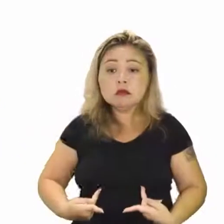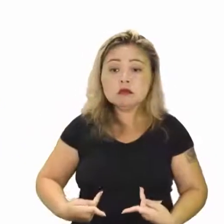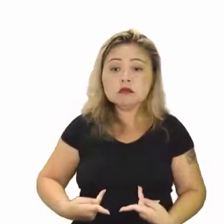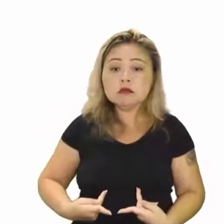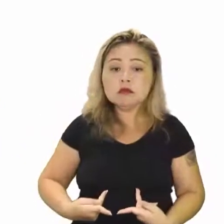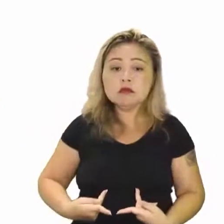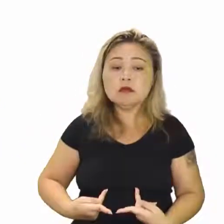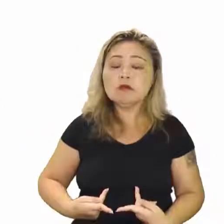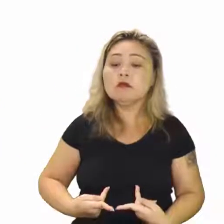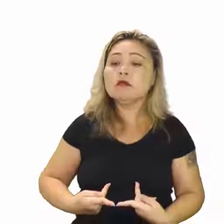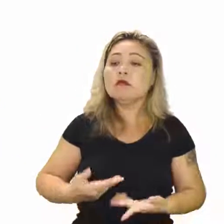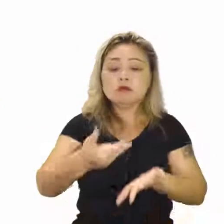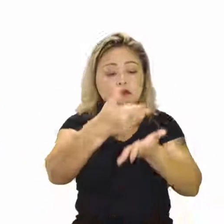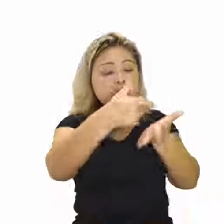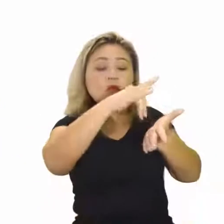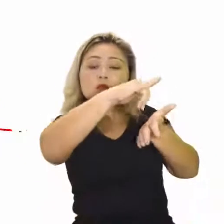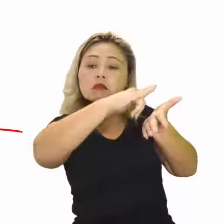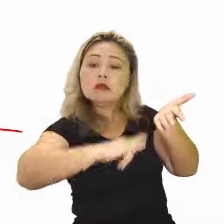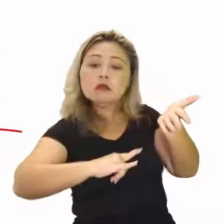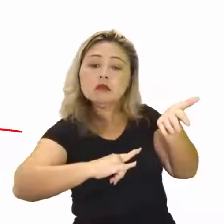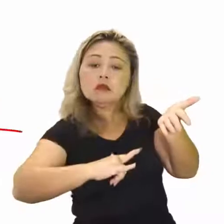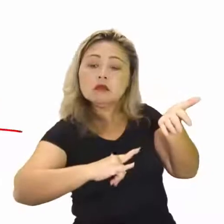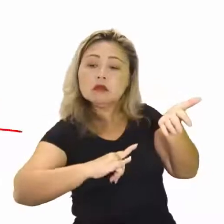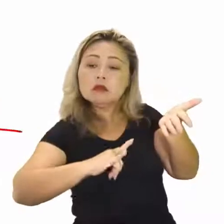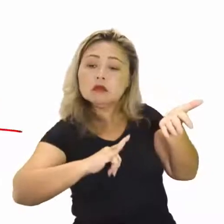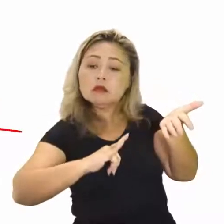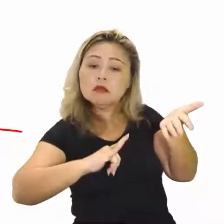humanos. A Declaração